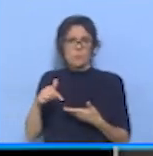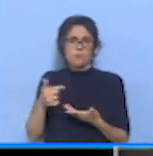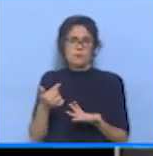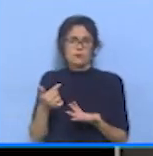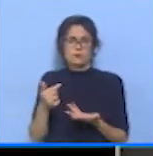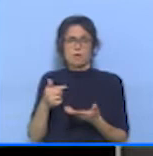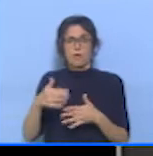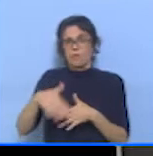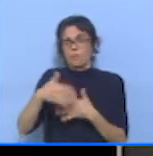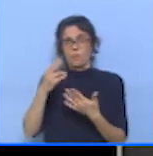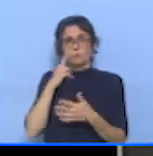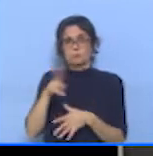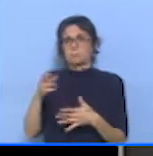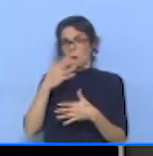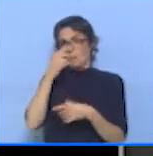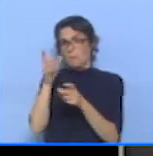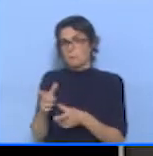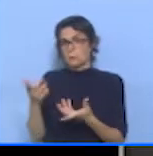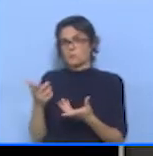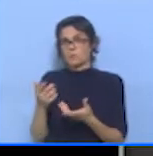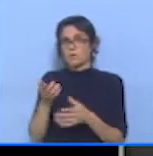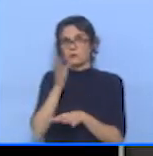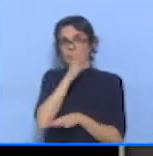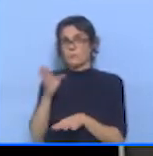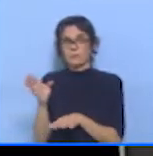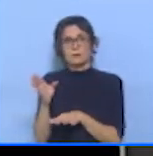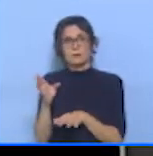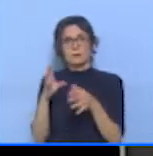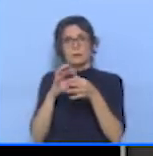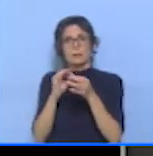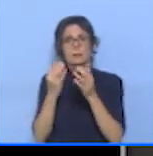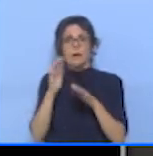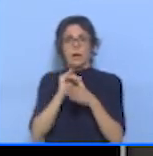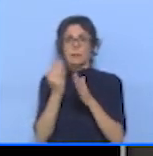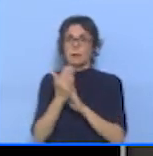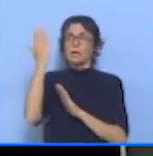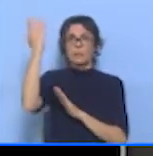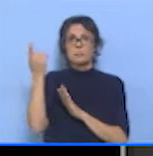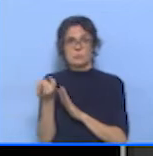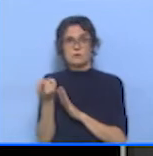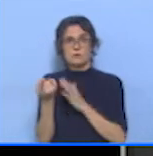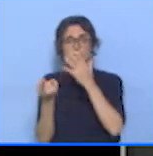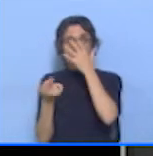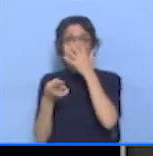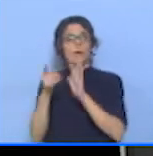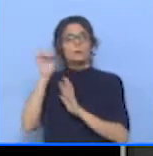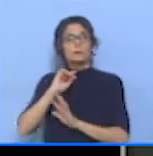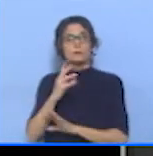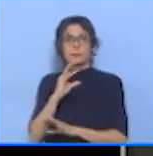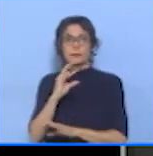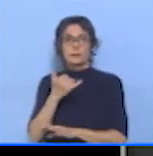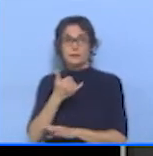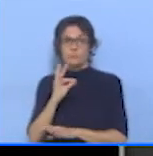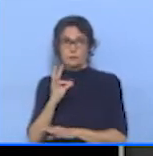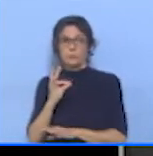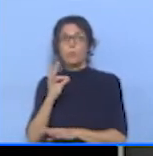católicos, pessoas de boa vontade inspiradas pela Laudato Si, talvez como desejaríamos. E o que se verificou no dia 24 de maio, com os nossos cartazes